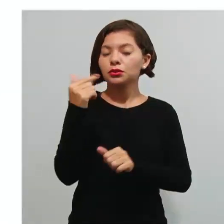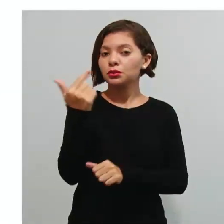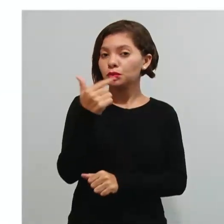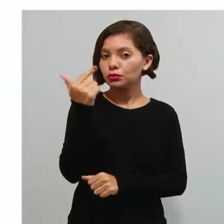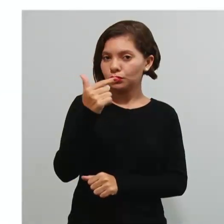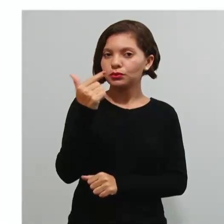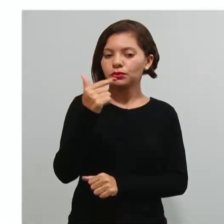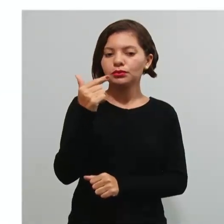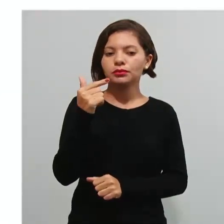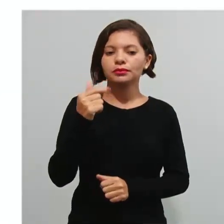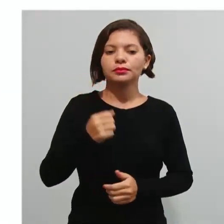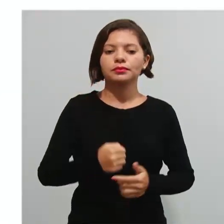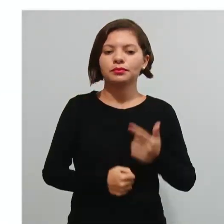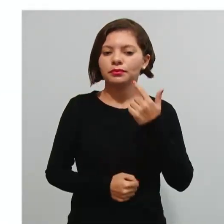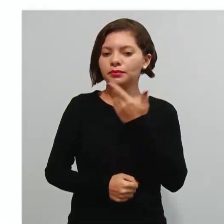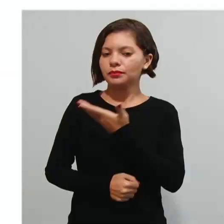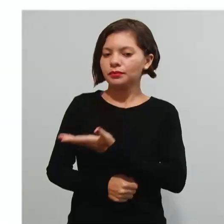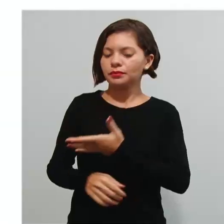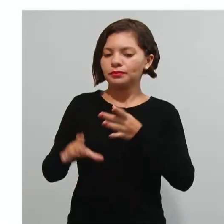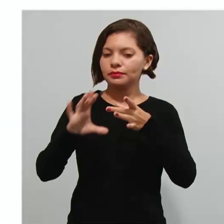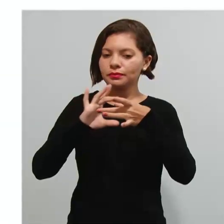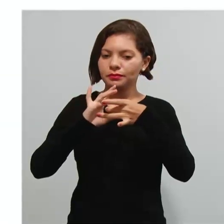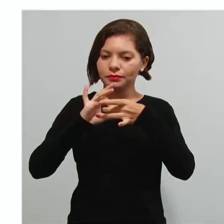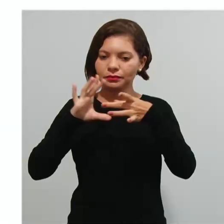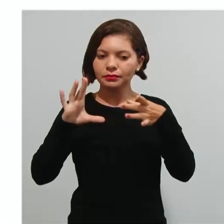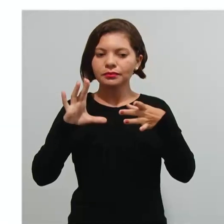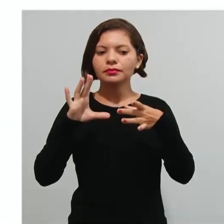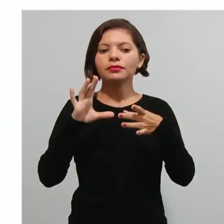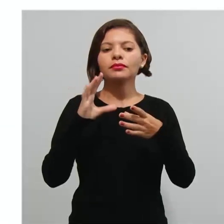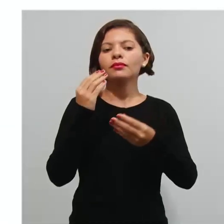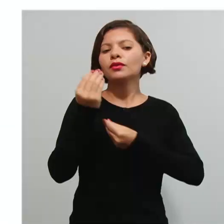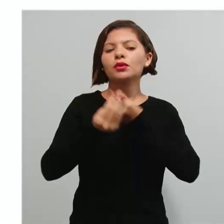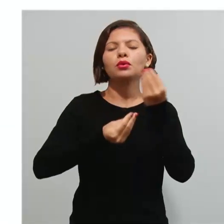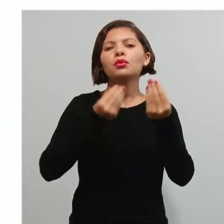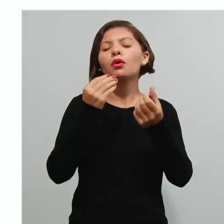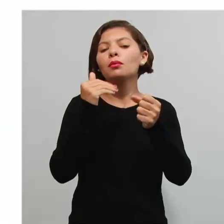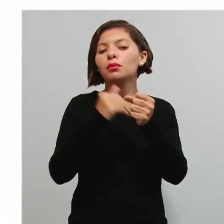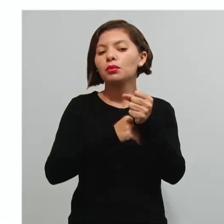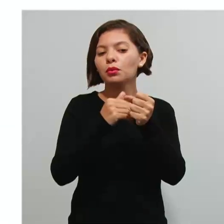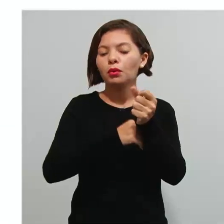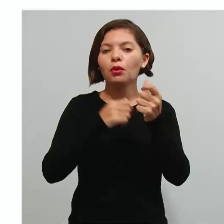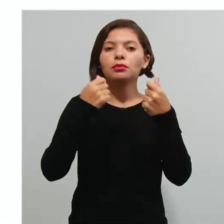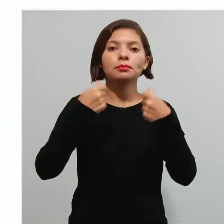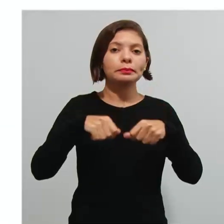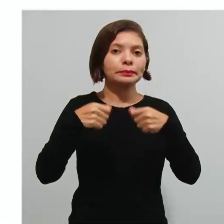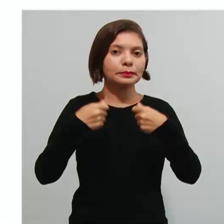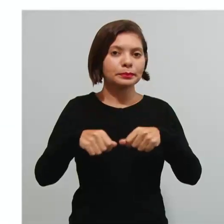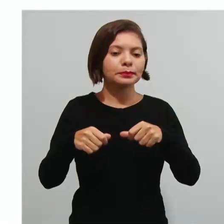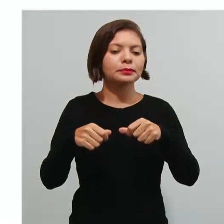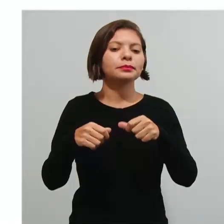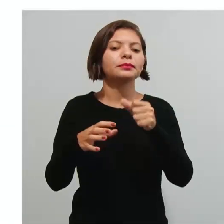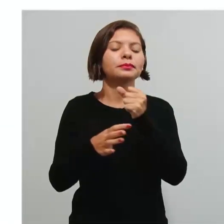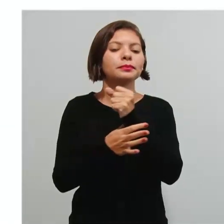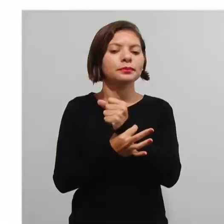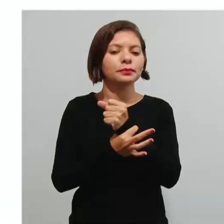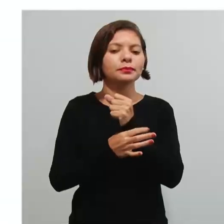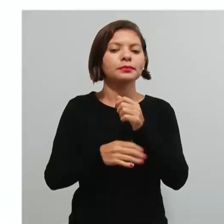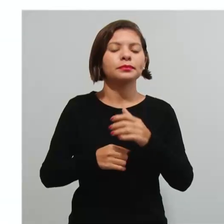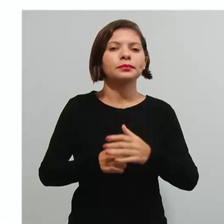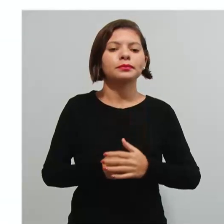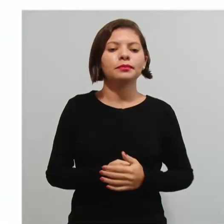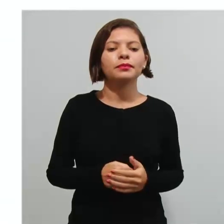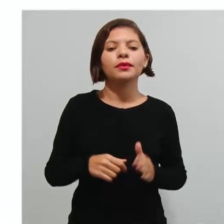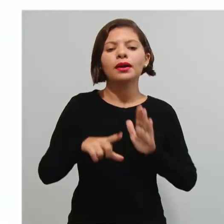né? A chancela eletrônica de acesso restrito será válida se autenticada mediante o órgão de segurança.